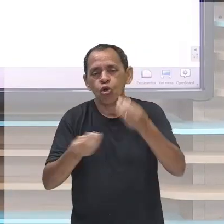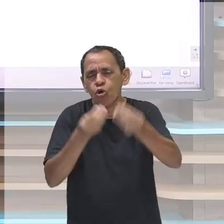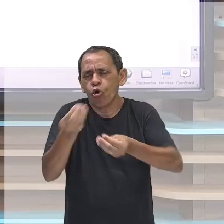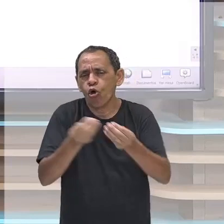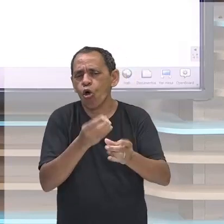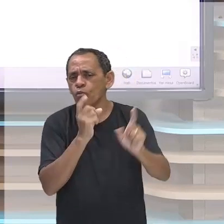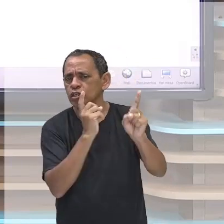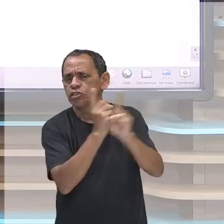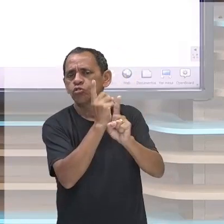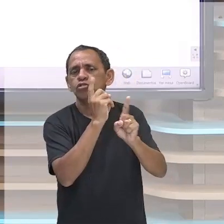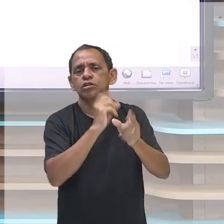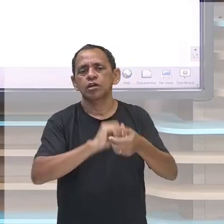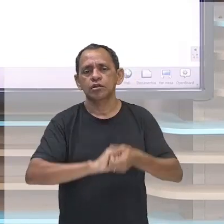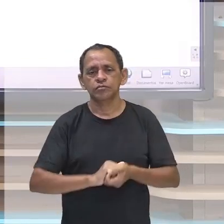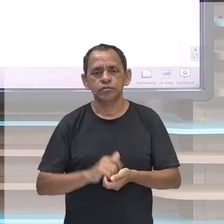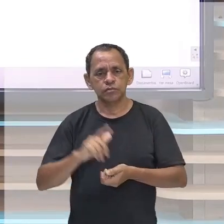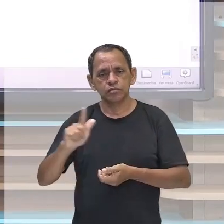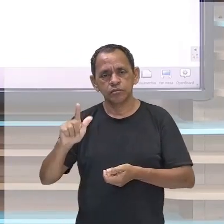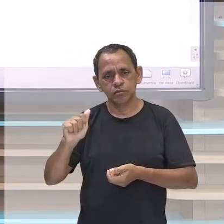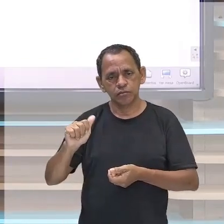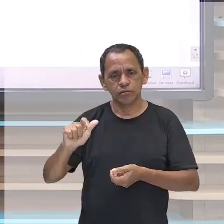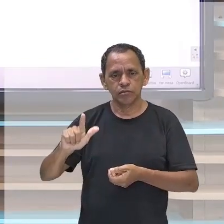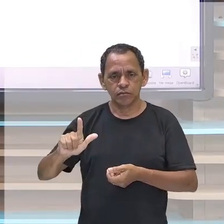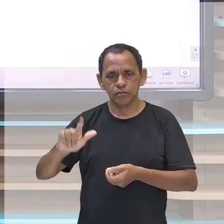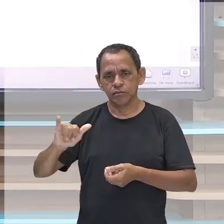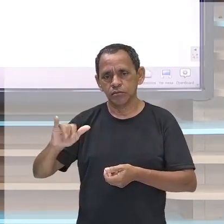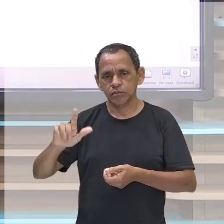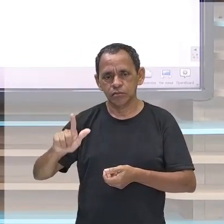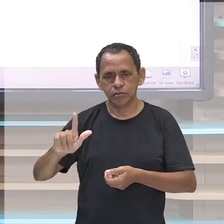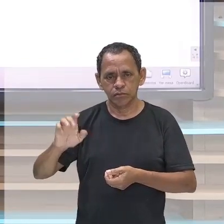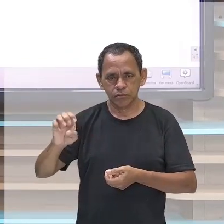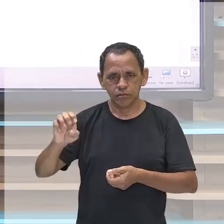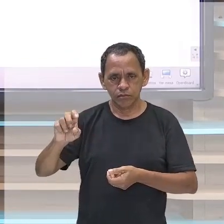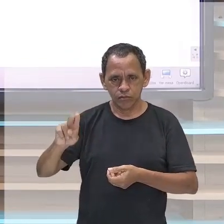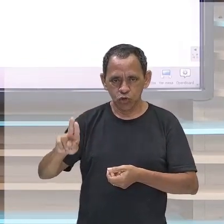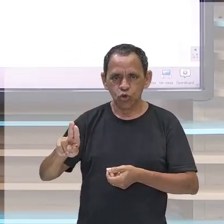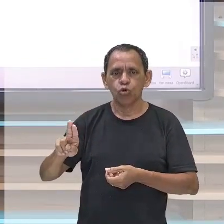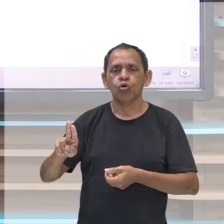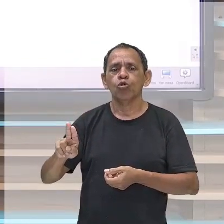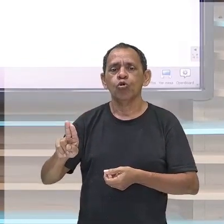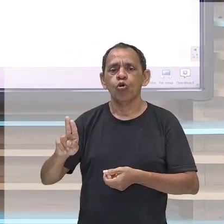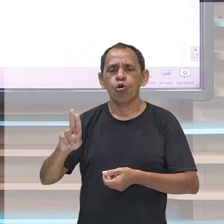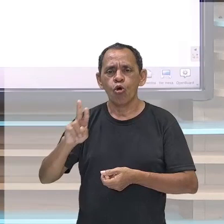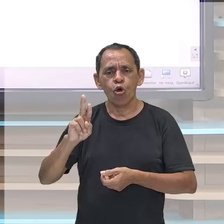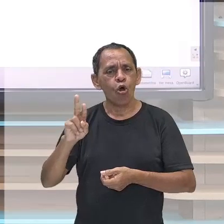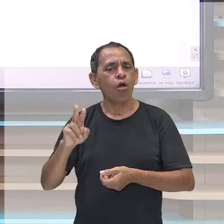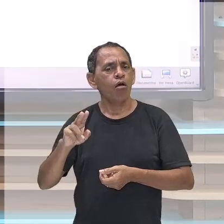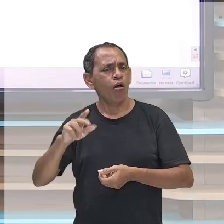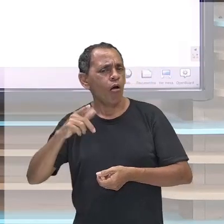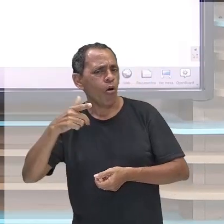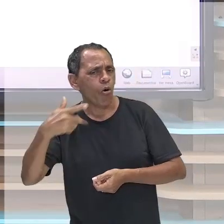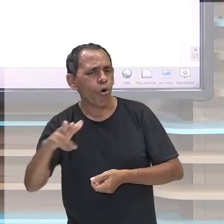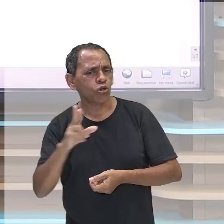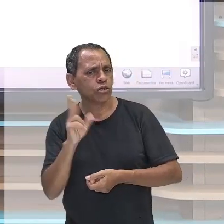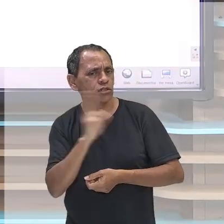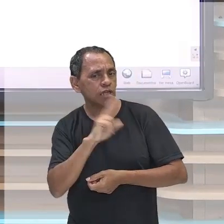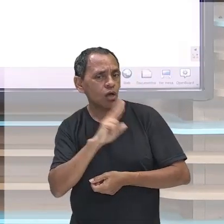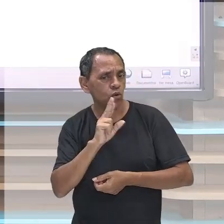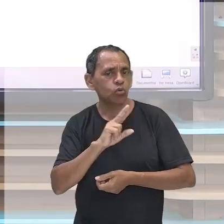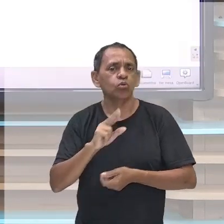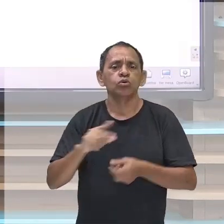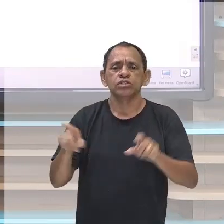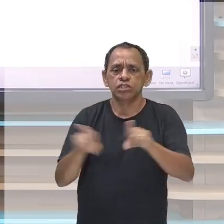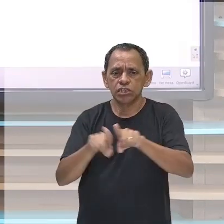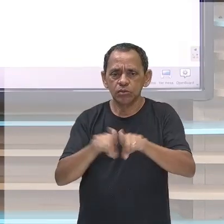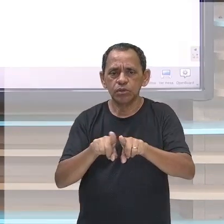lá o Galileu da Europa, nós temos o GLONASS, que é lá da Rússia, nós temos o Beidou chinês e nós temos